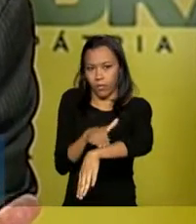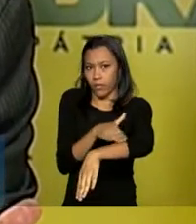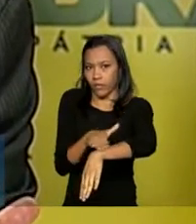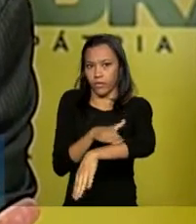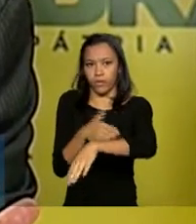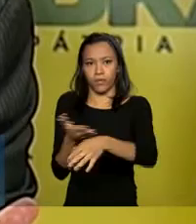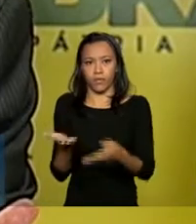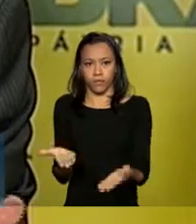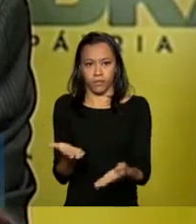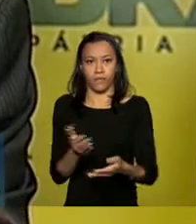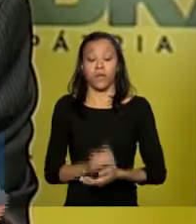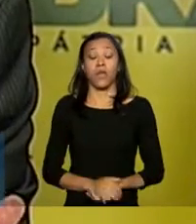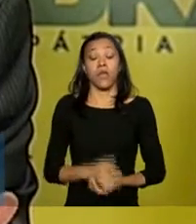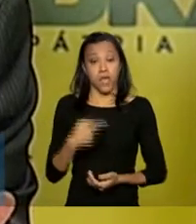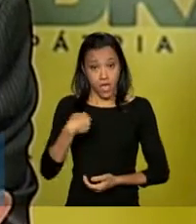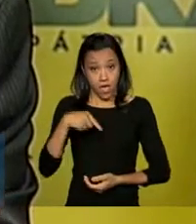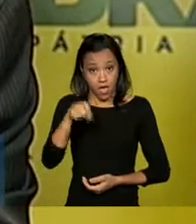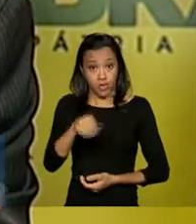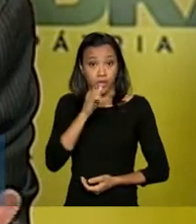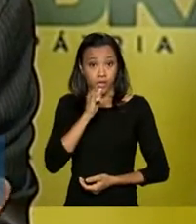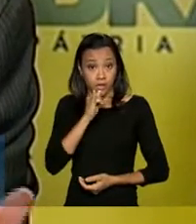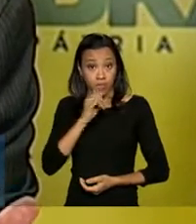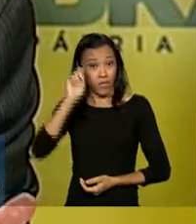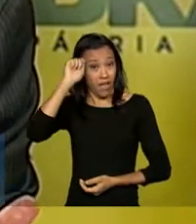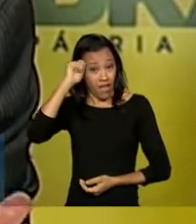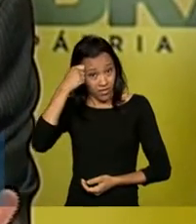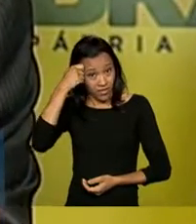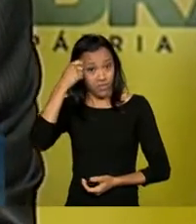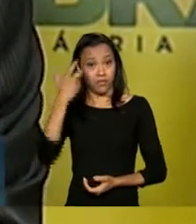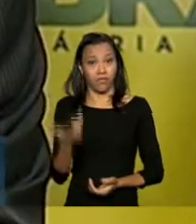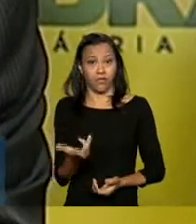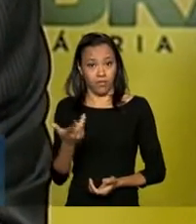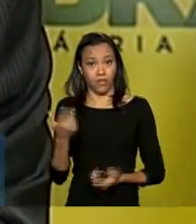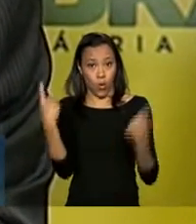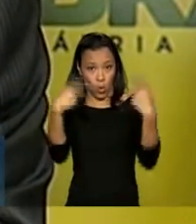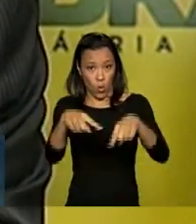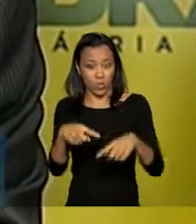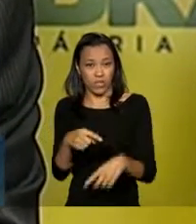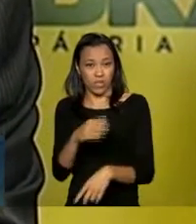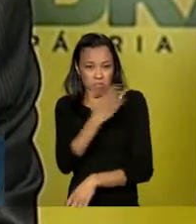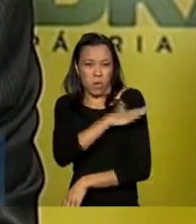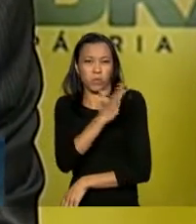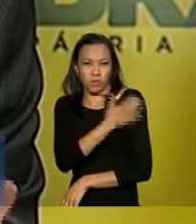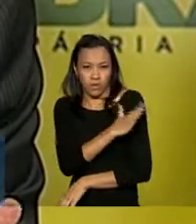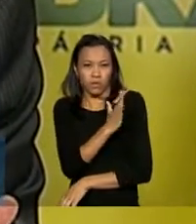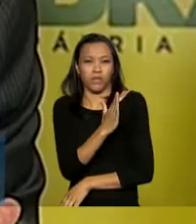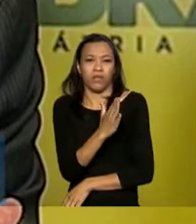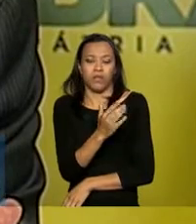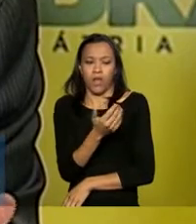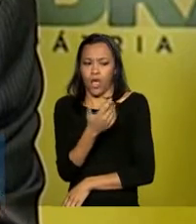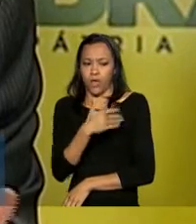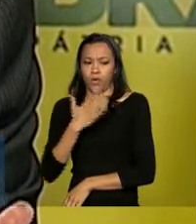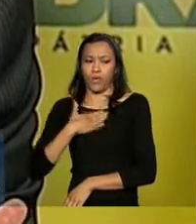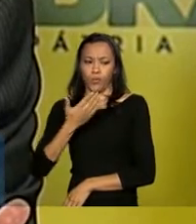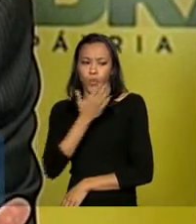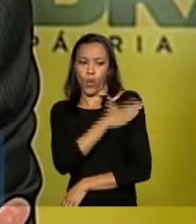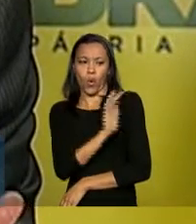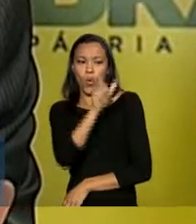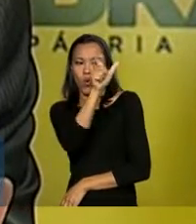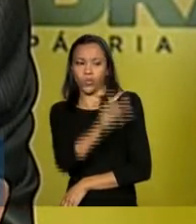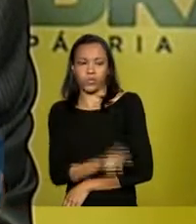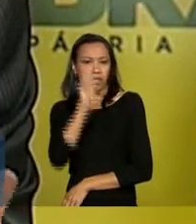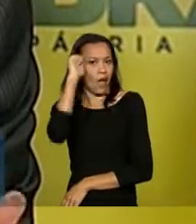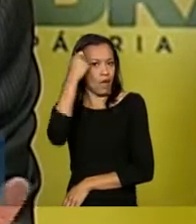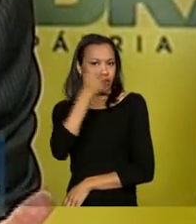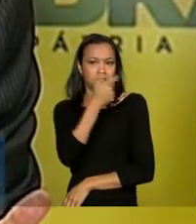esse próprio exemplo que eu dei do racismo objetivo, não é um racismo só de uma pessoa não gostar de outras raças, é